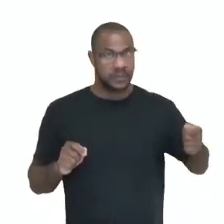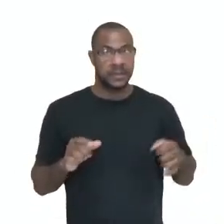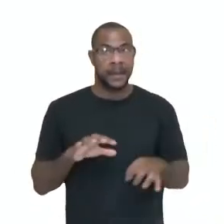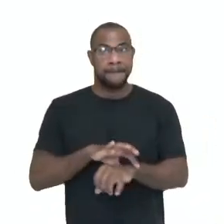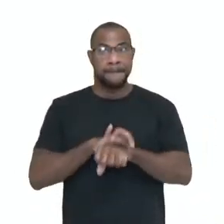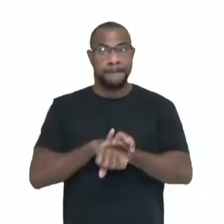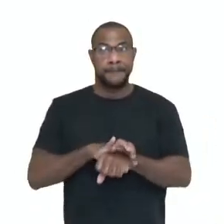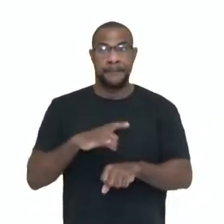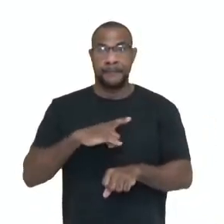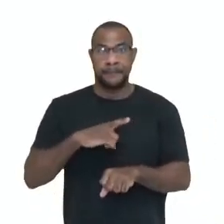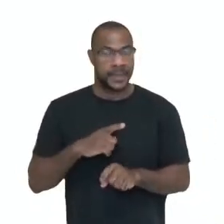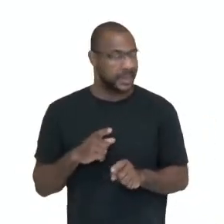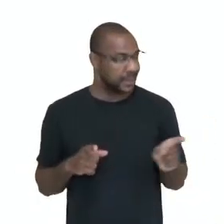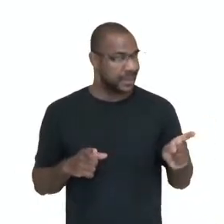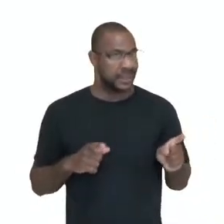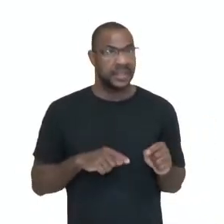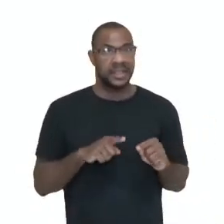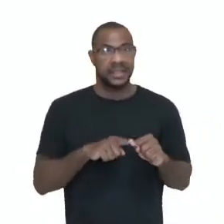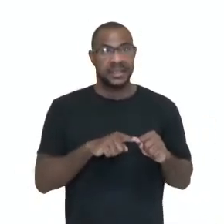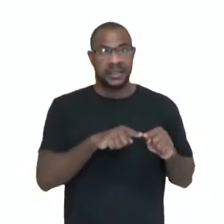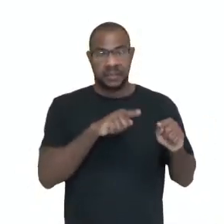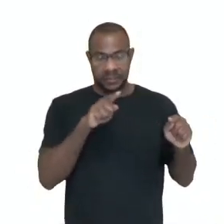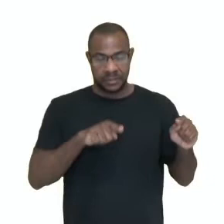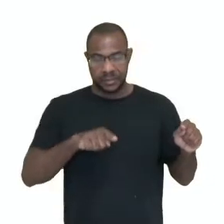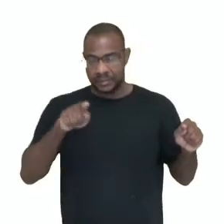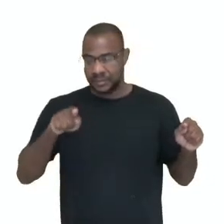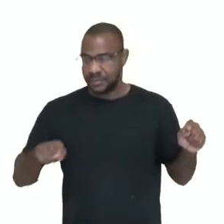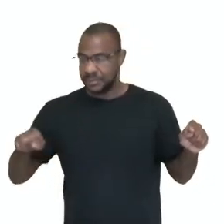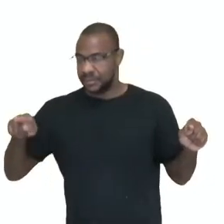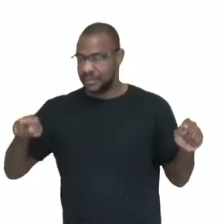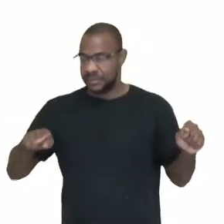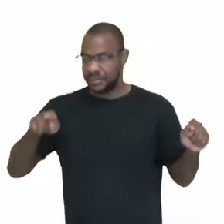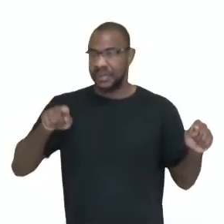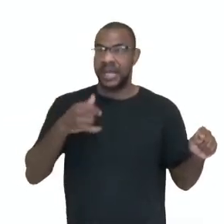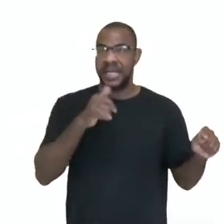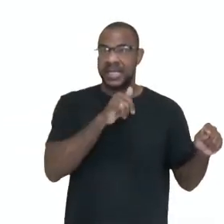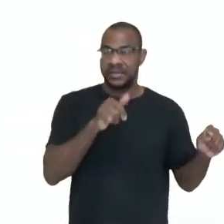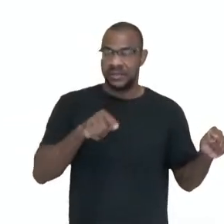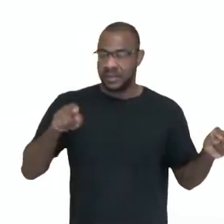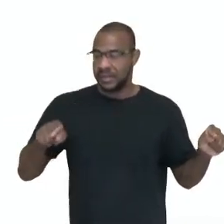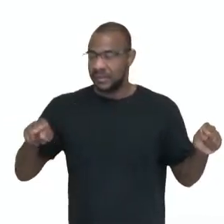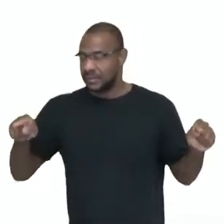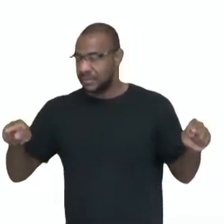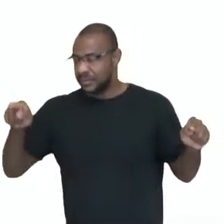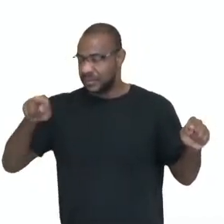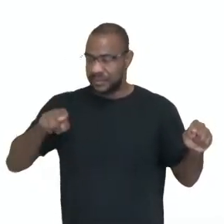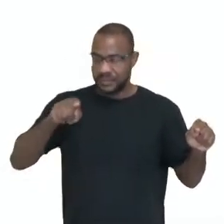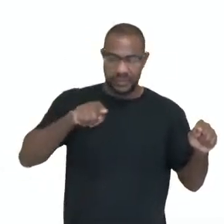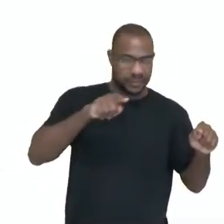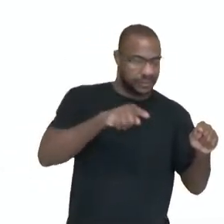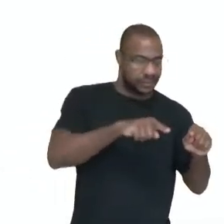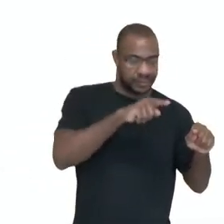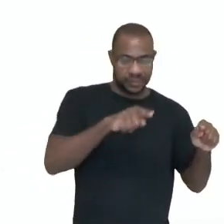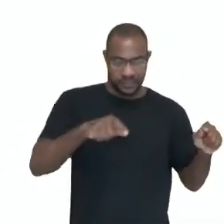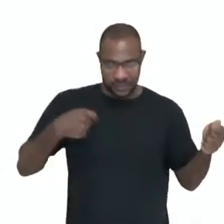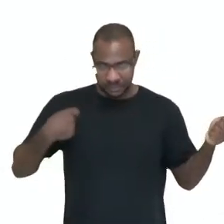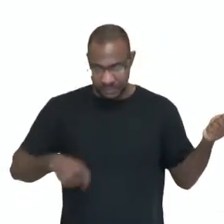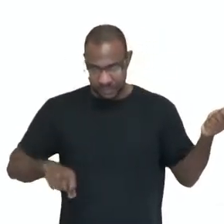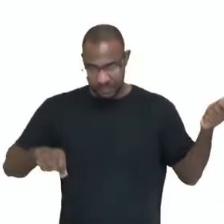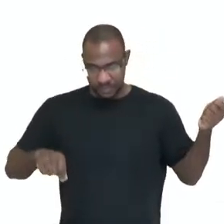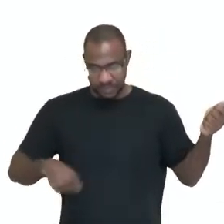com que a energia ela fica indo e voltando. Ela está indo, ela colide com a parte da frente.